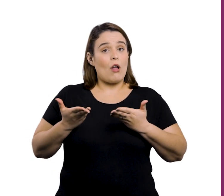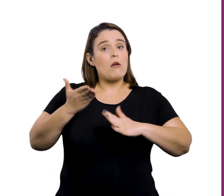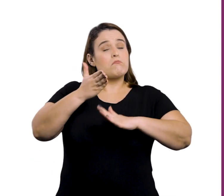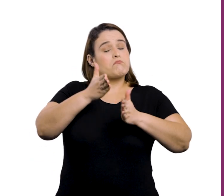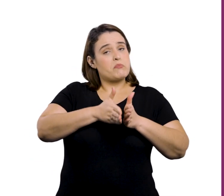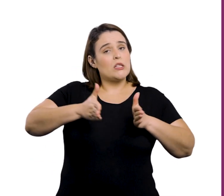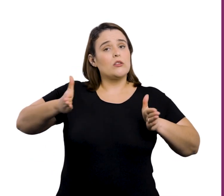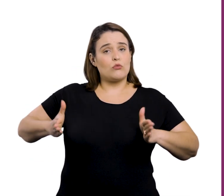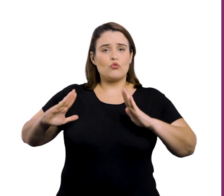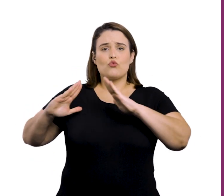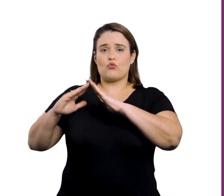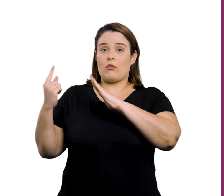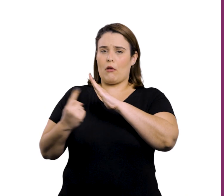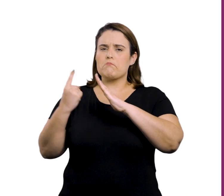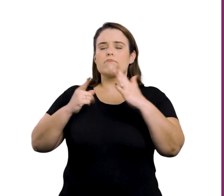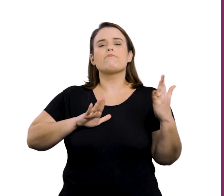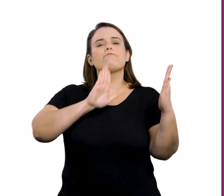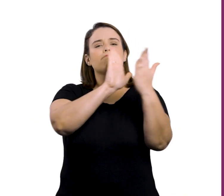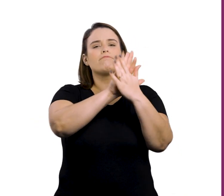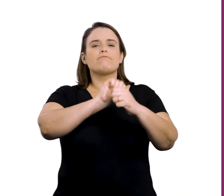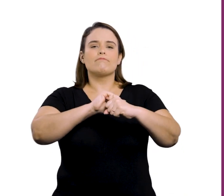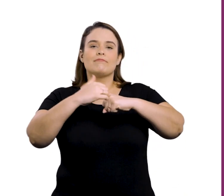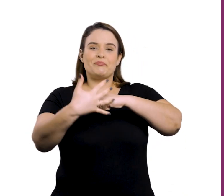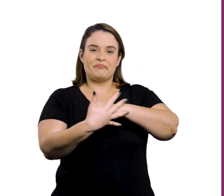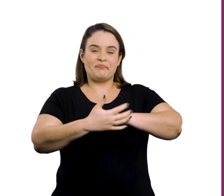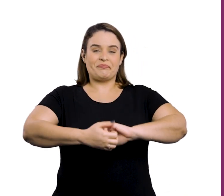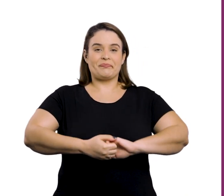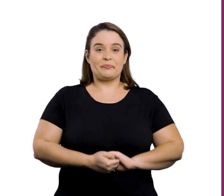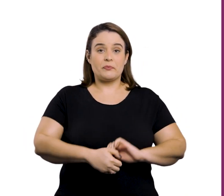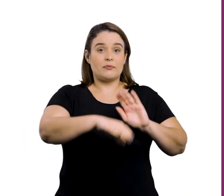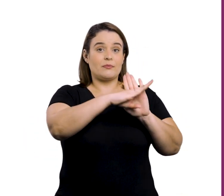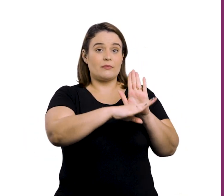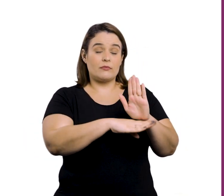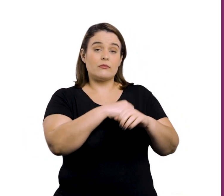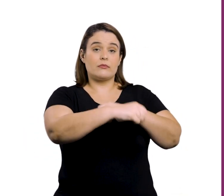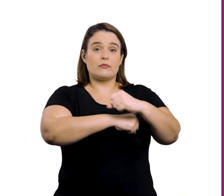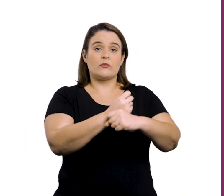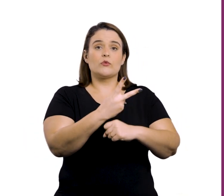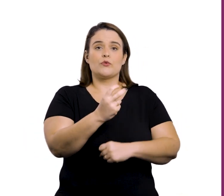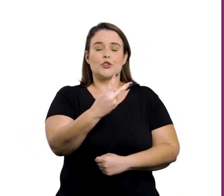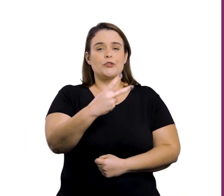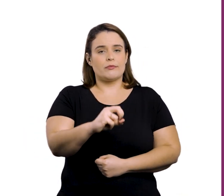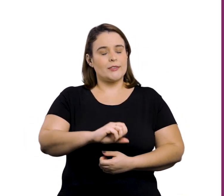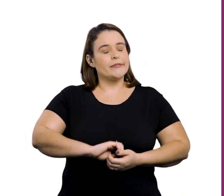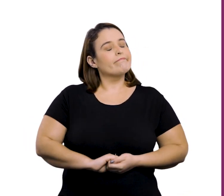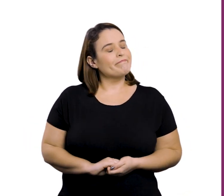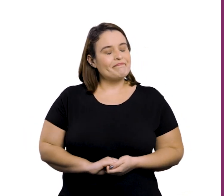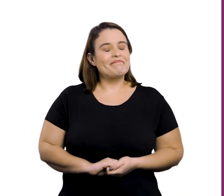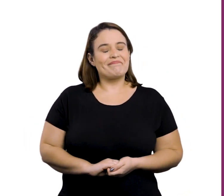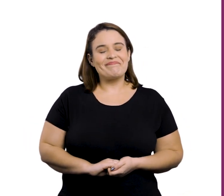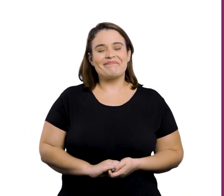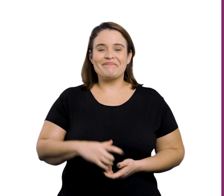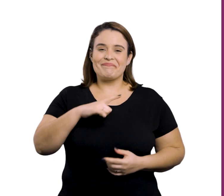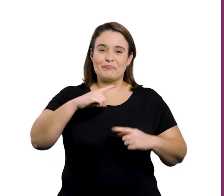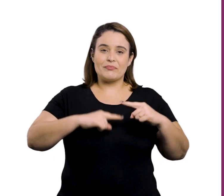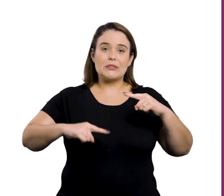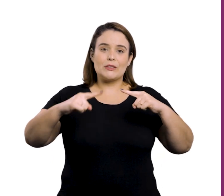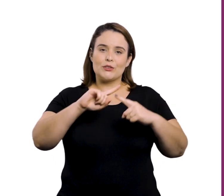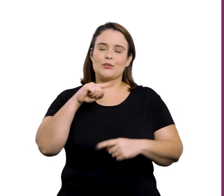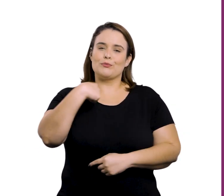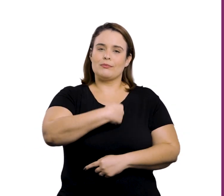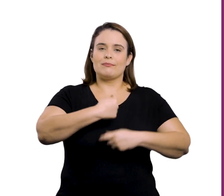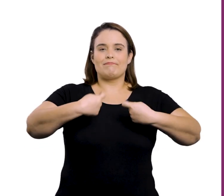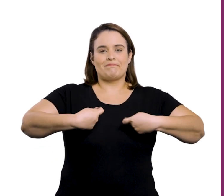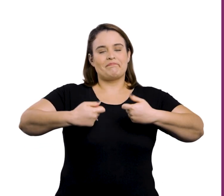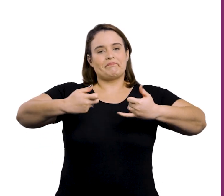Nota sobre o período de isolamento para o enfrentamento da crise do coronavírus. Este manual de 2020 não teria razão